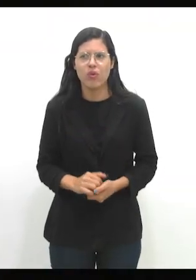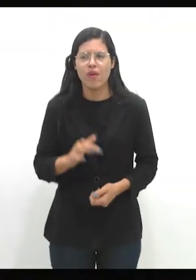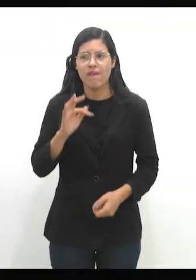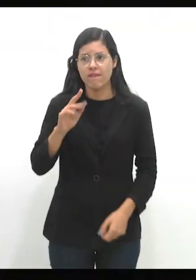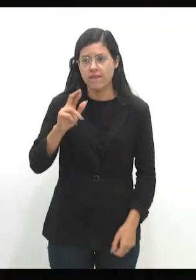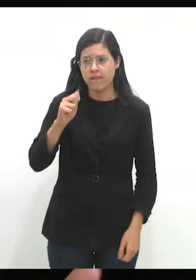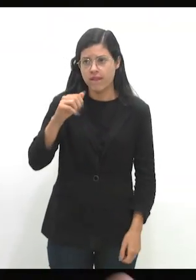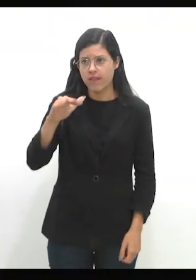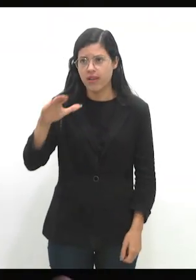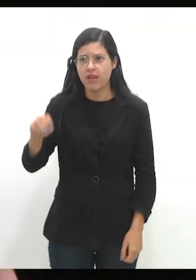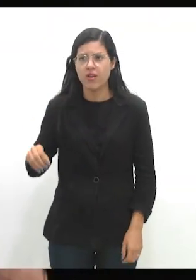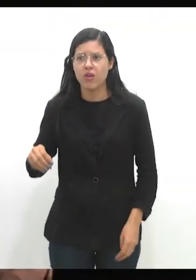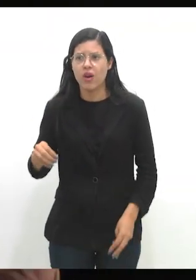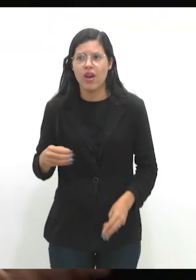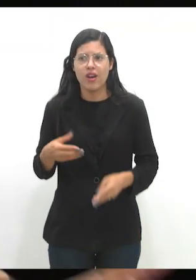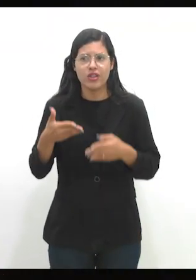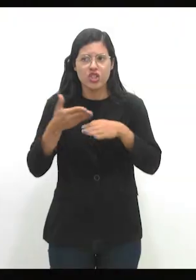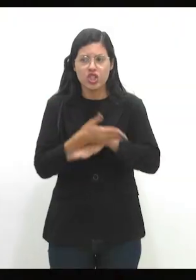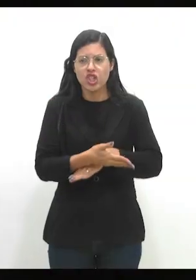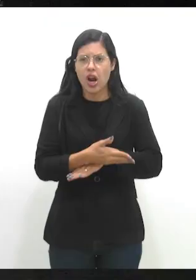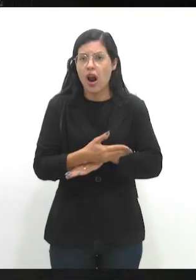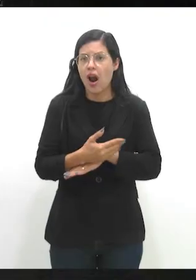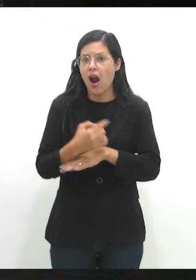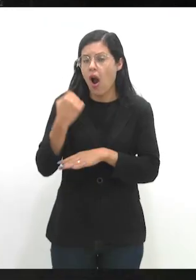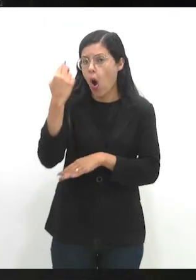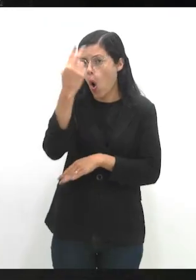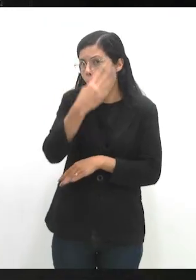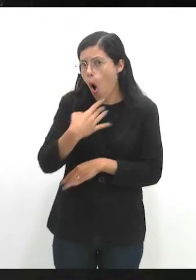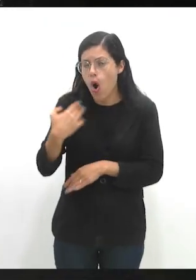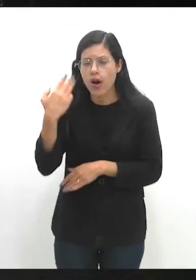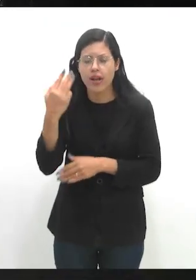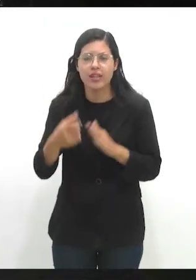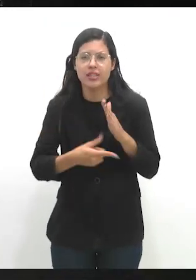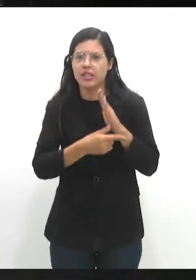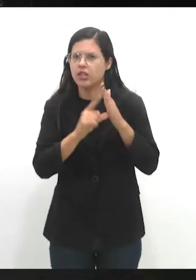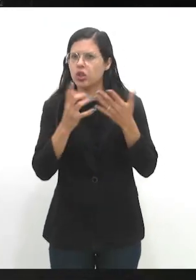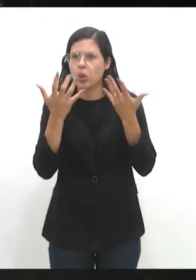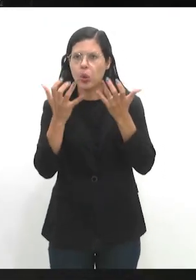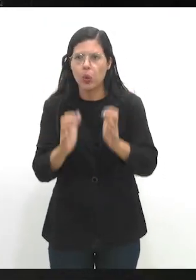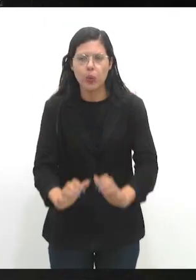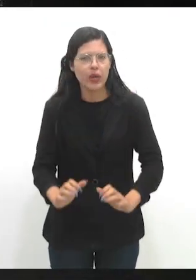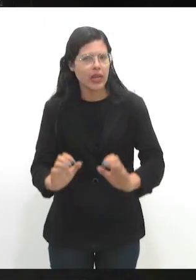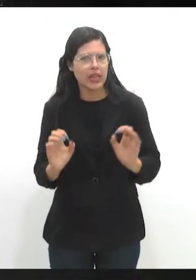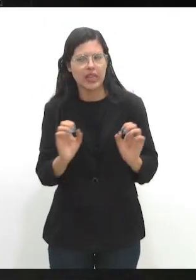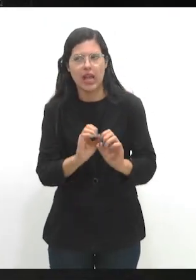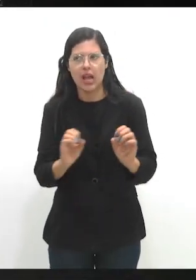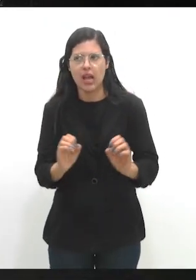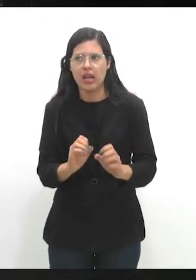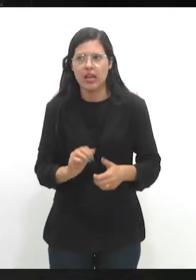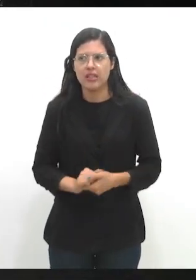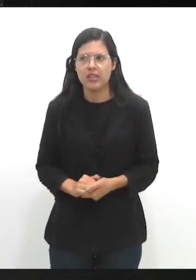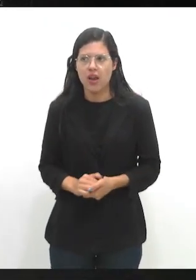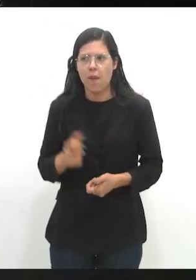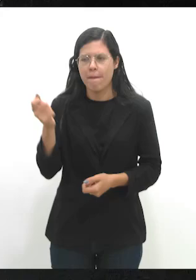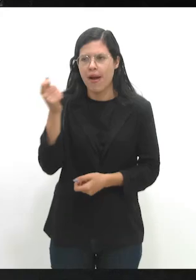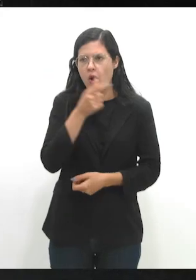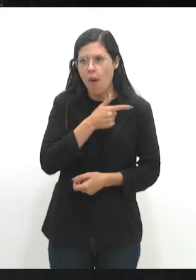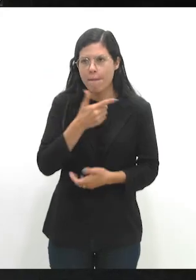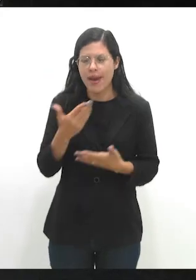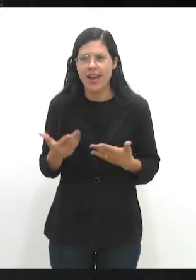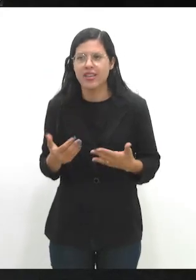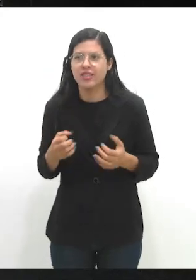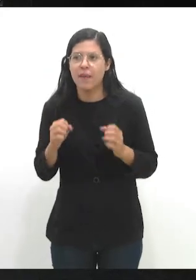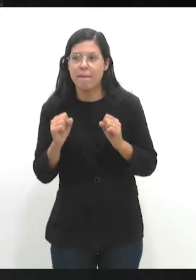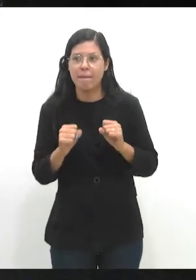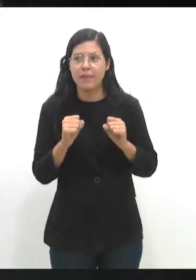camarim comigo. Primeiro ela chega horas antes da 2 produção, horas horas antes de todo mundo, não quer nada. Fica ali, a Sueli, que é uma comédia, né? Ela gosta de